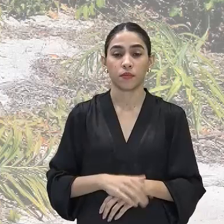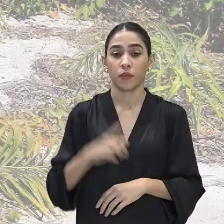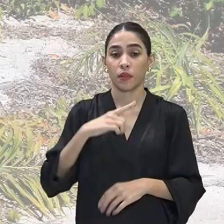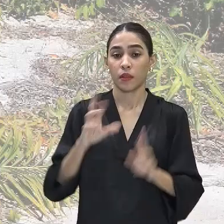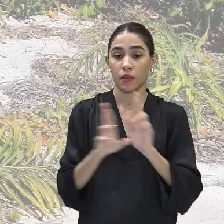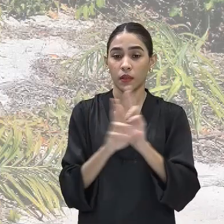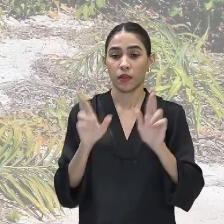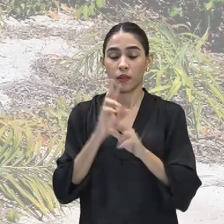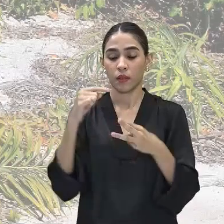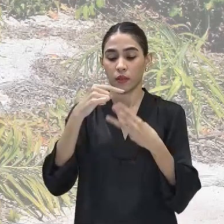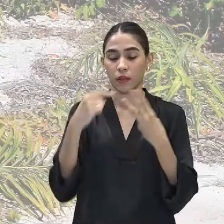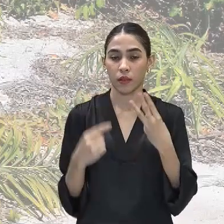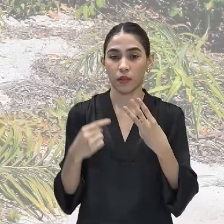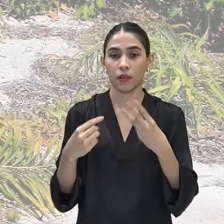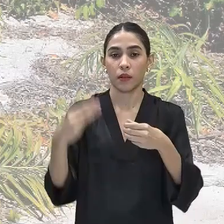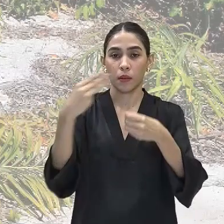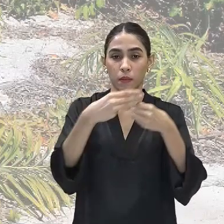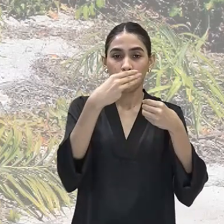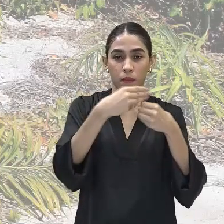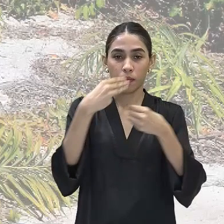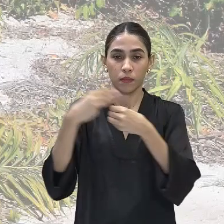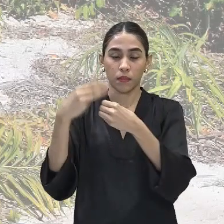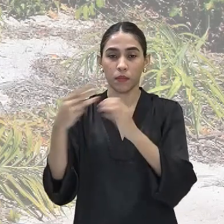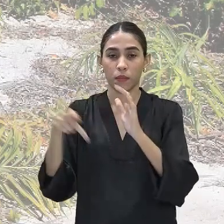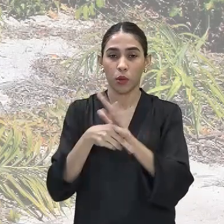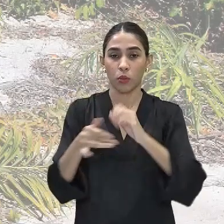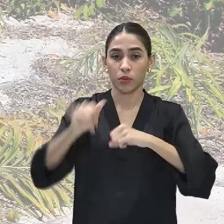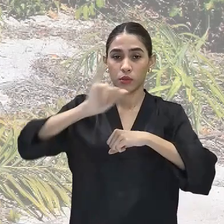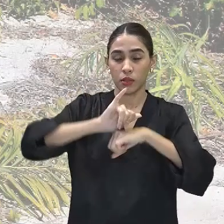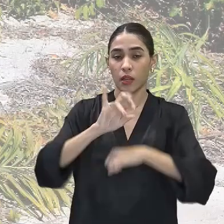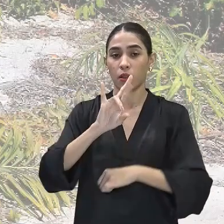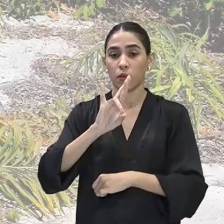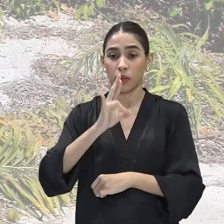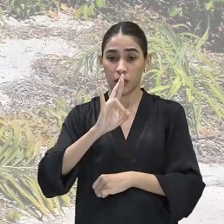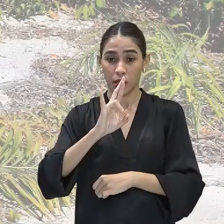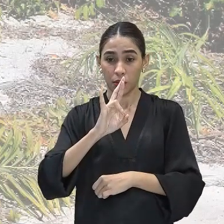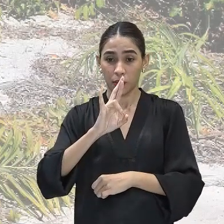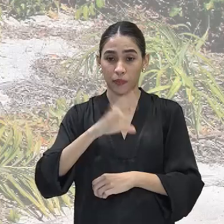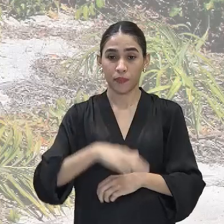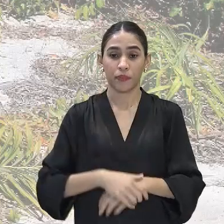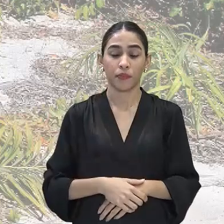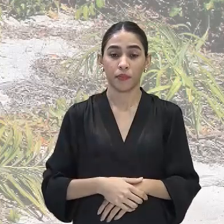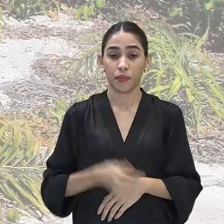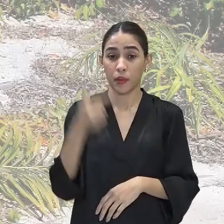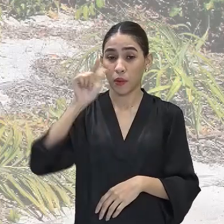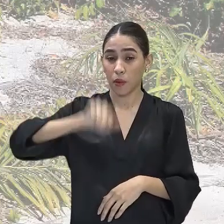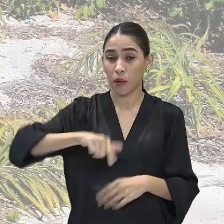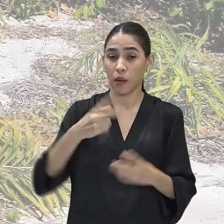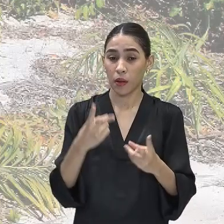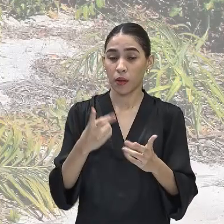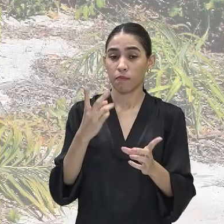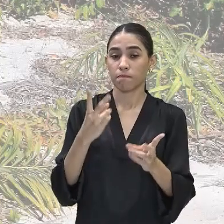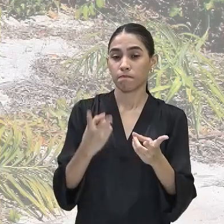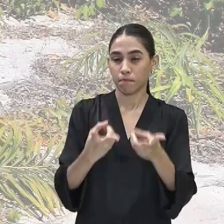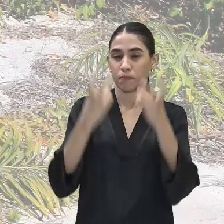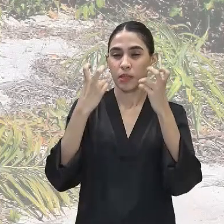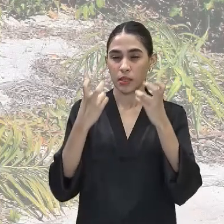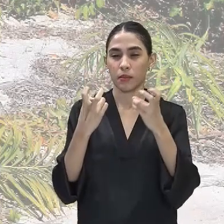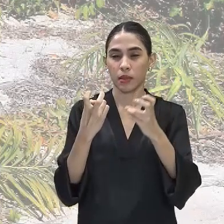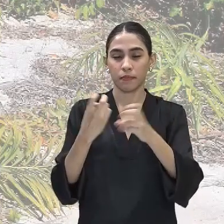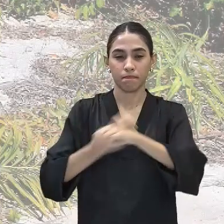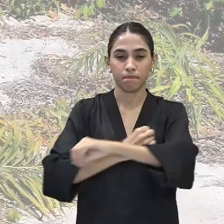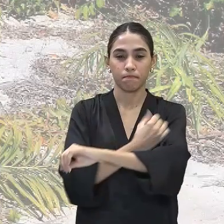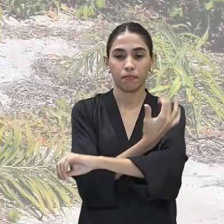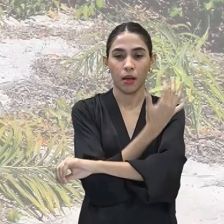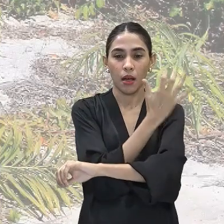ali em 3 municípios que fazem parte do estado do Rio de Janeiro. E aí a gente consegue identificar um pouco da sua vegetação,